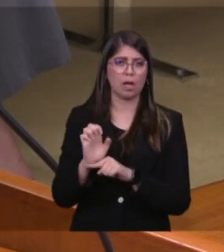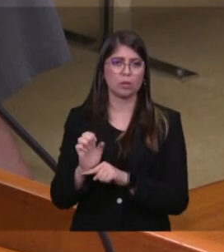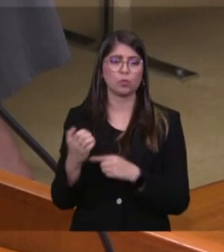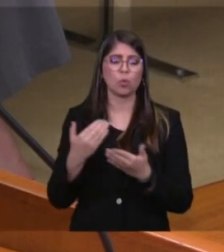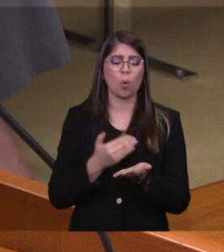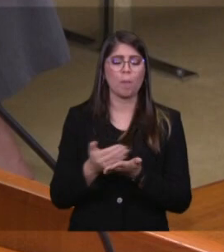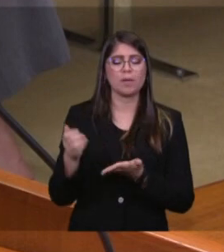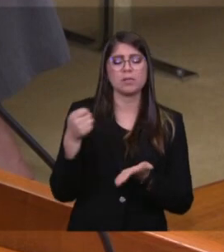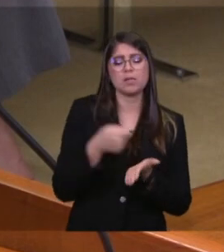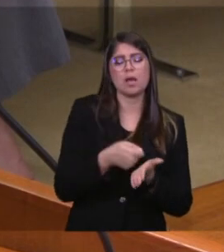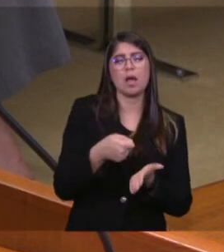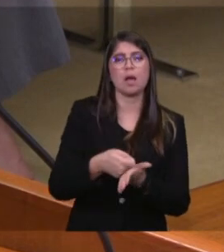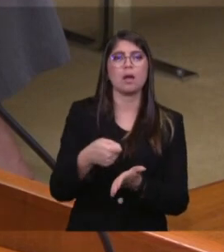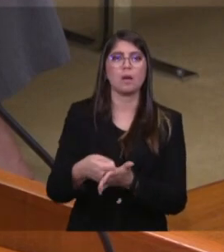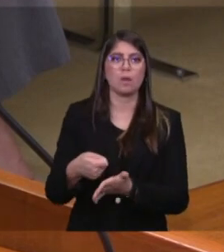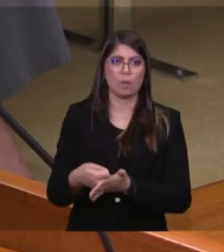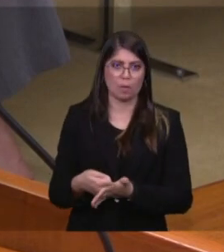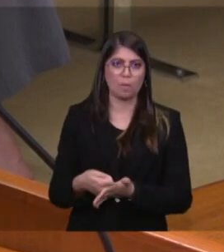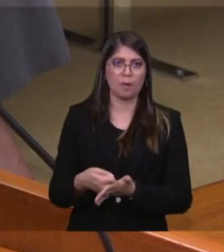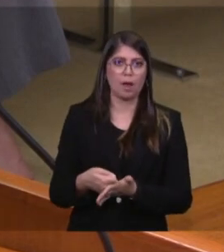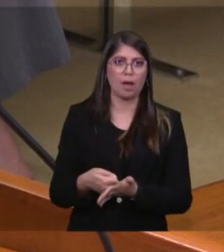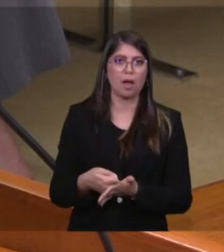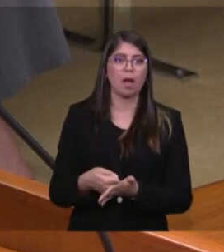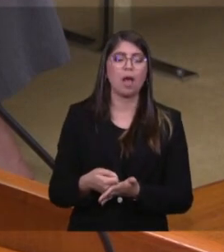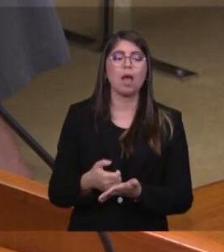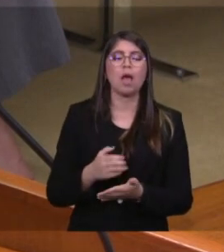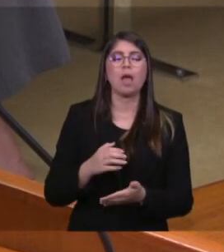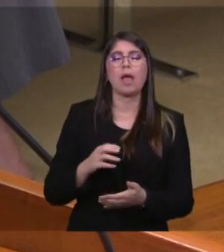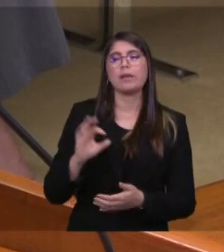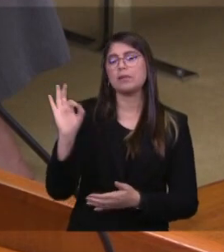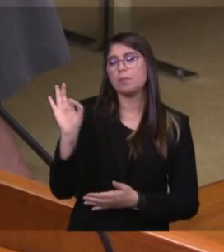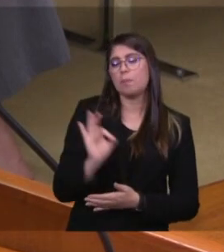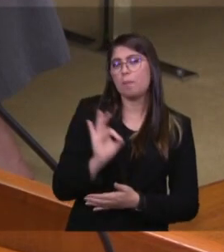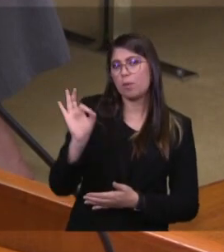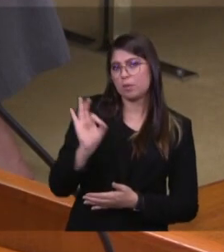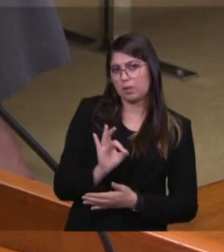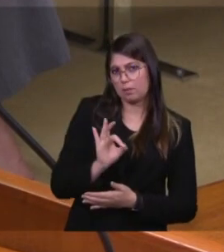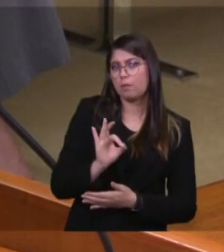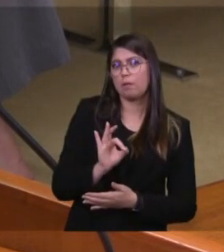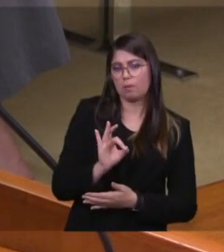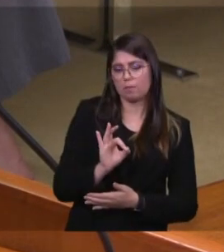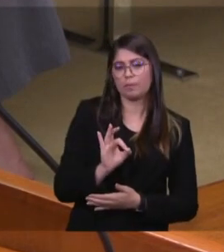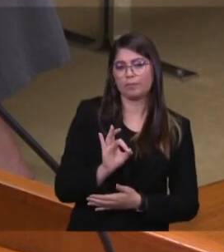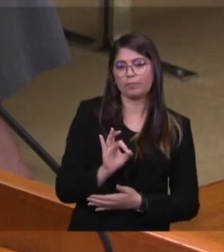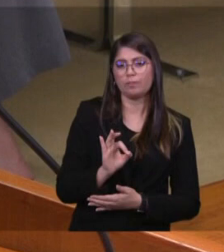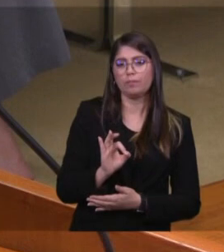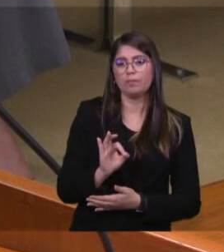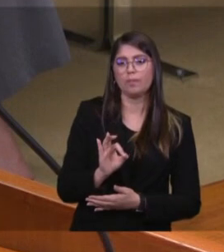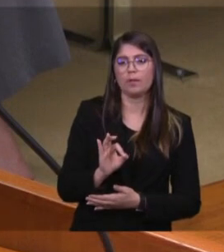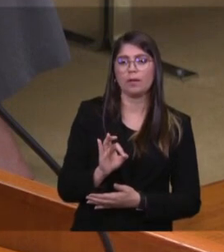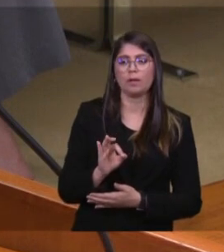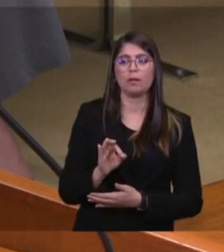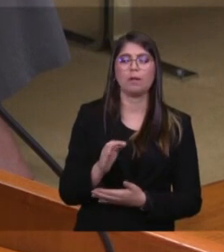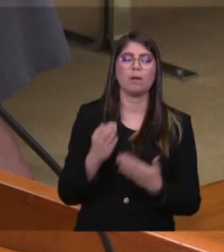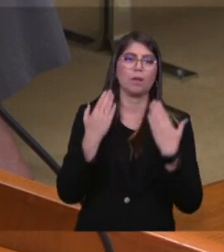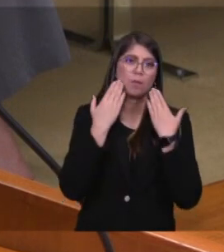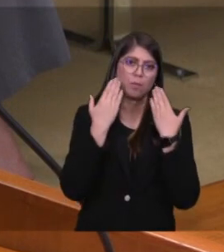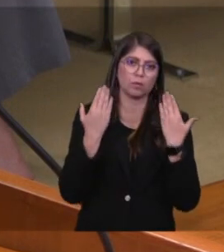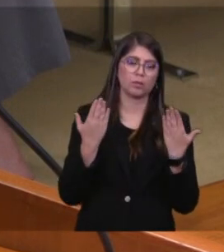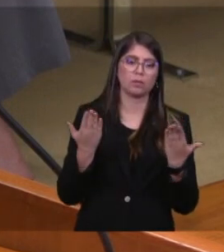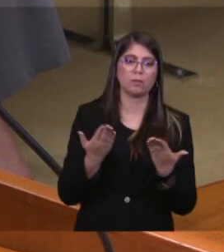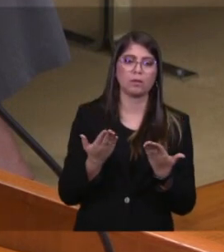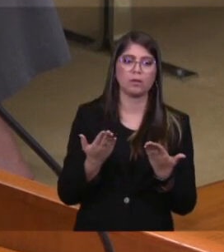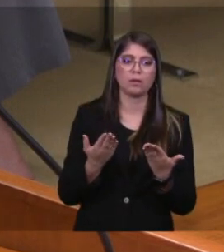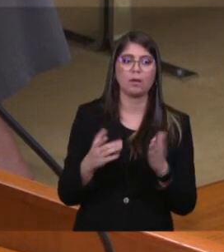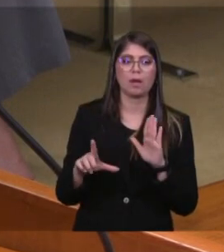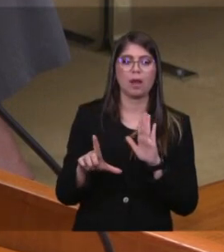a cobrar o novo diferencial de alíquota supostamente criado, como tentam trazer essa corte,